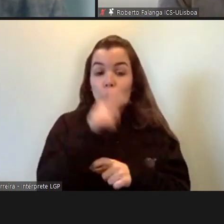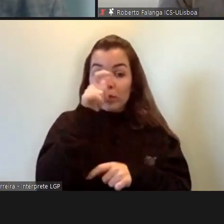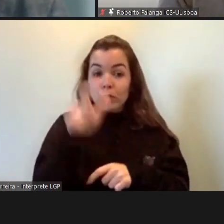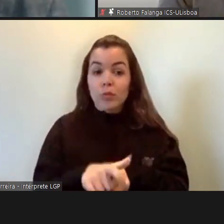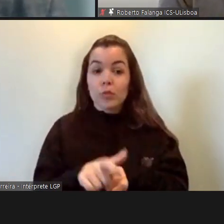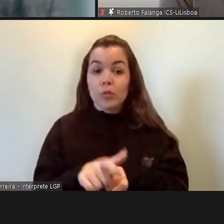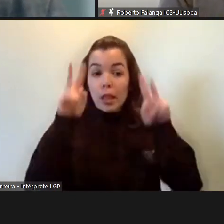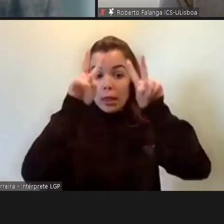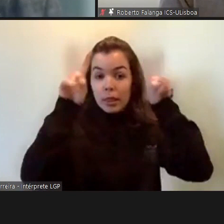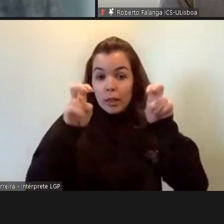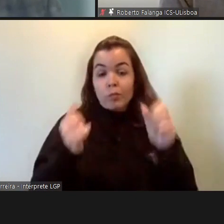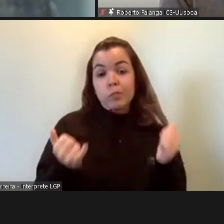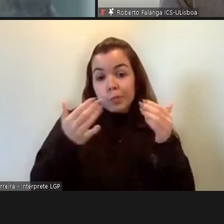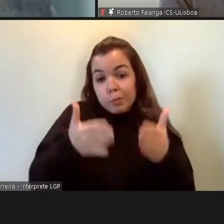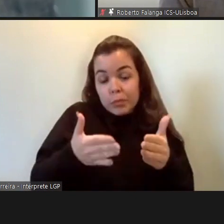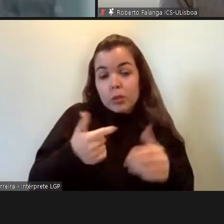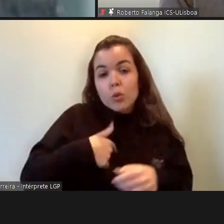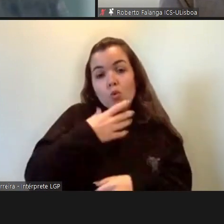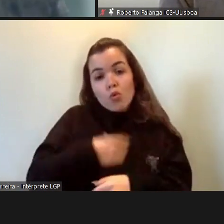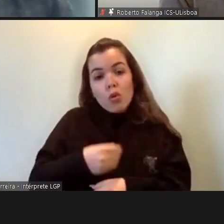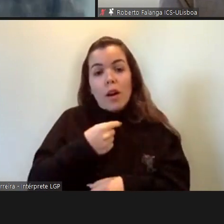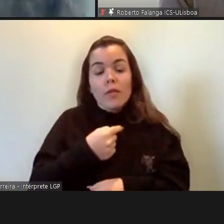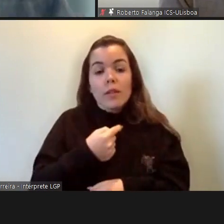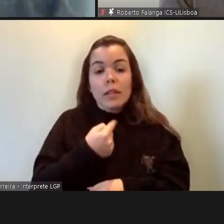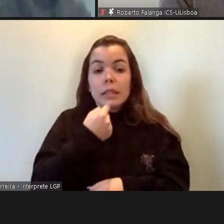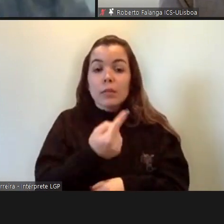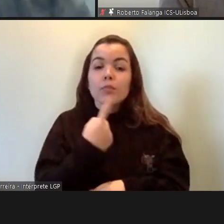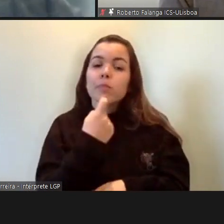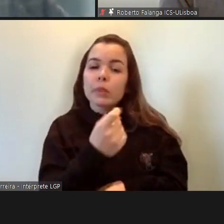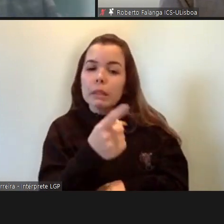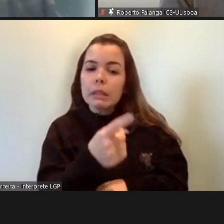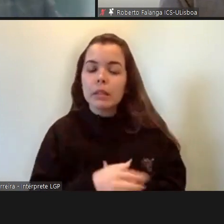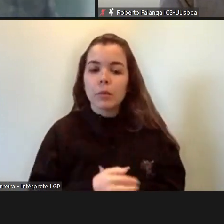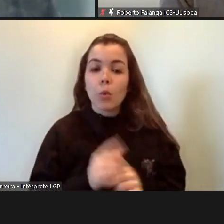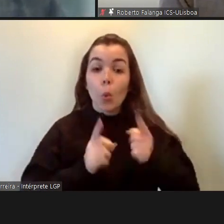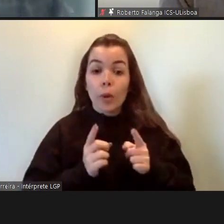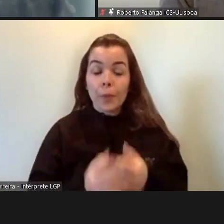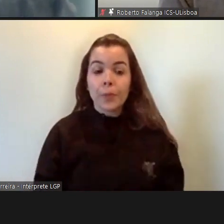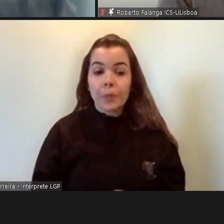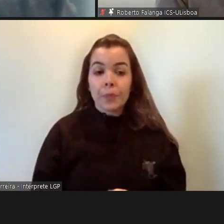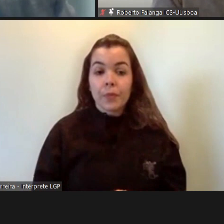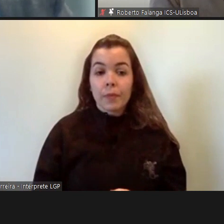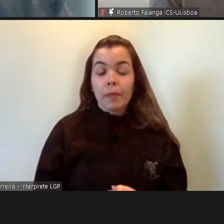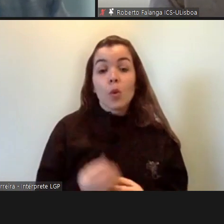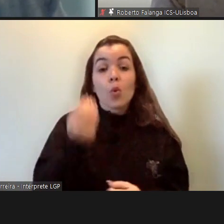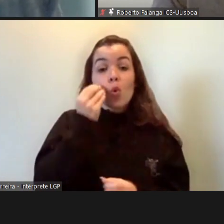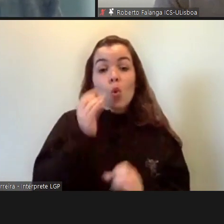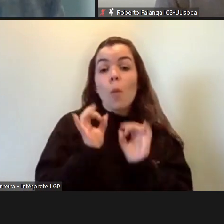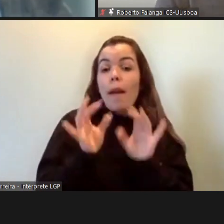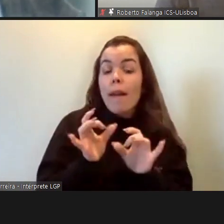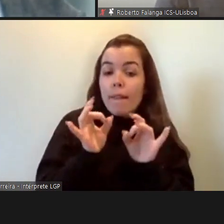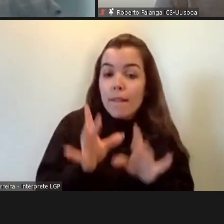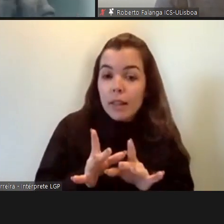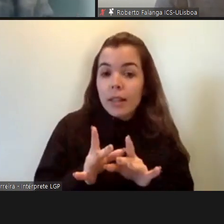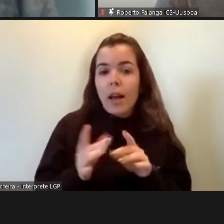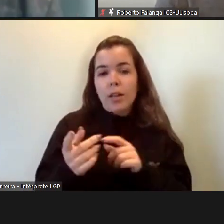que eu não gostaria de deixar de colocar, que é como evitar as armadilhas do